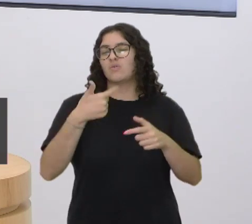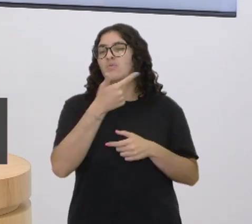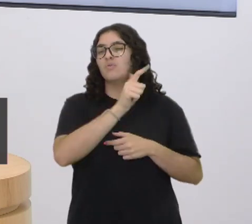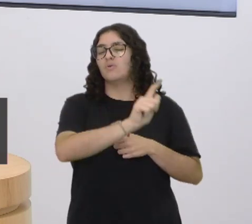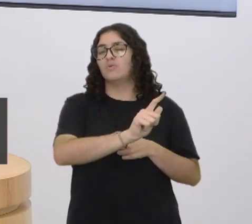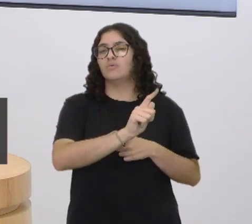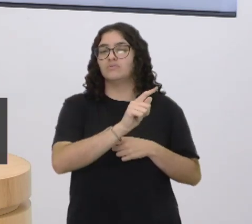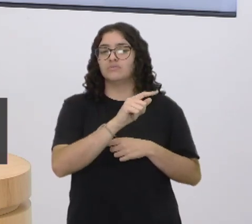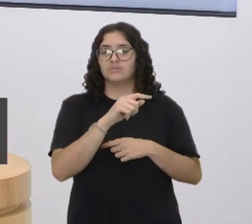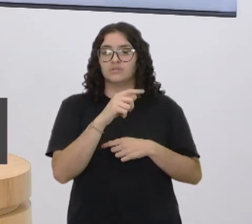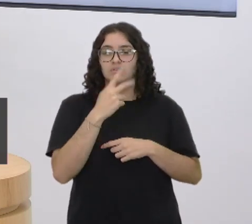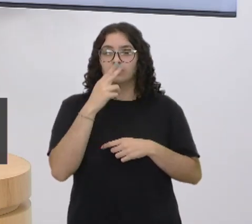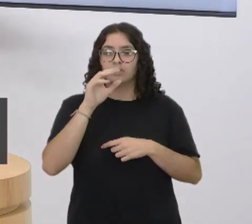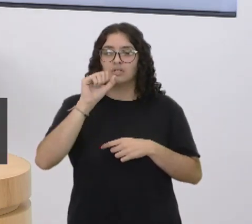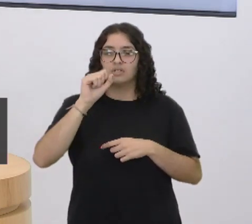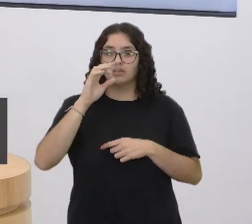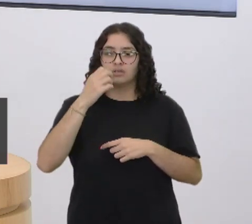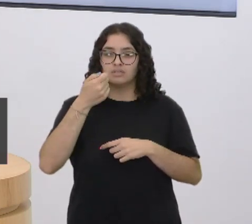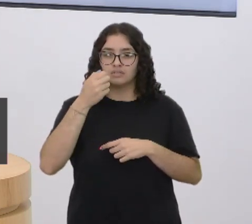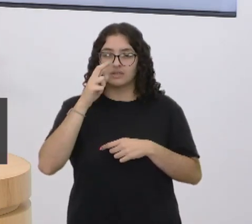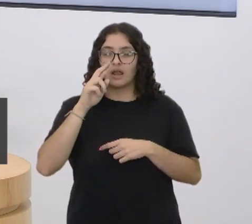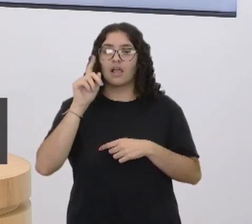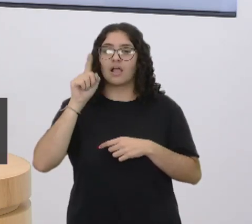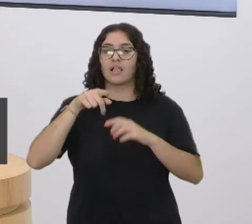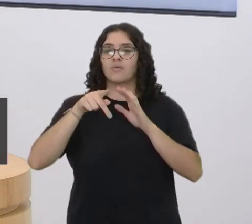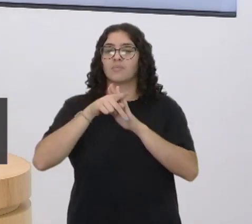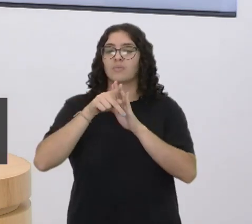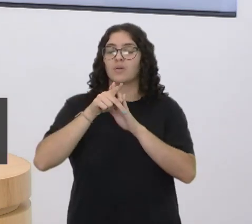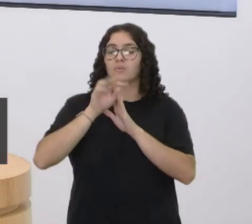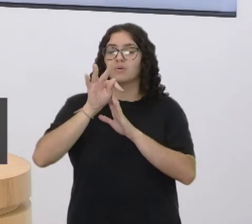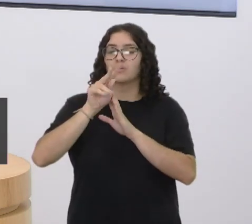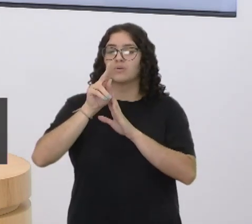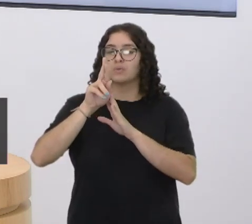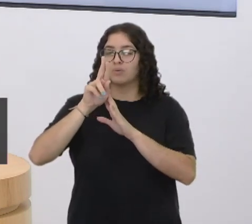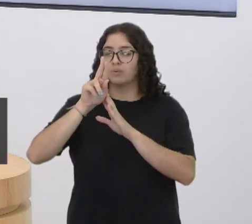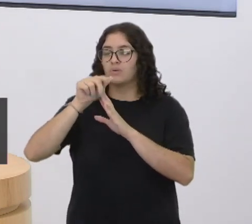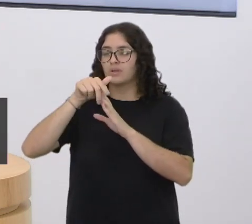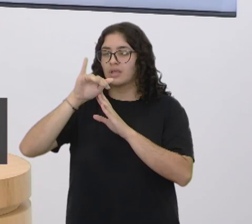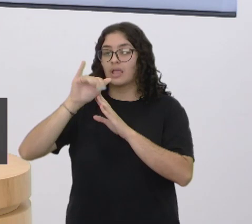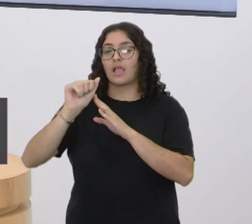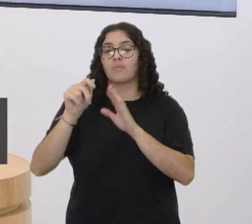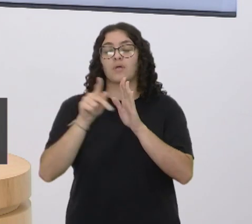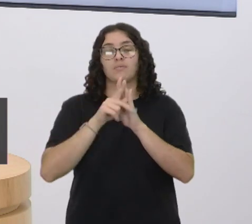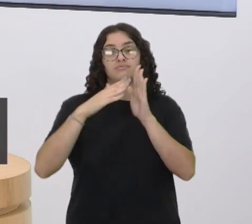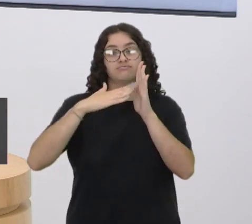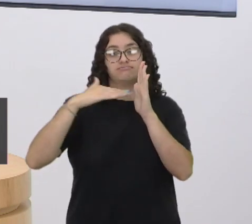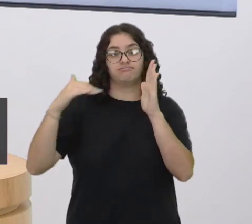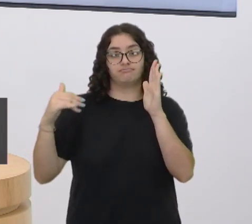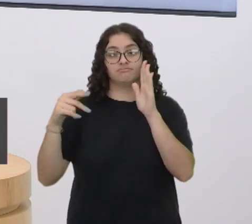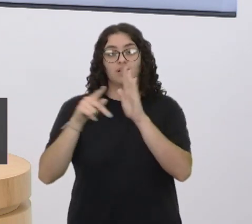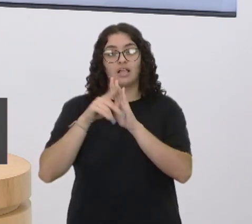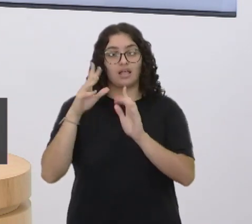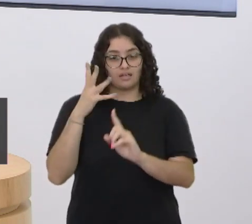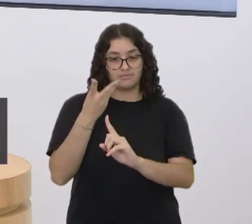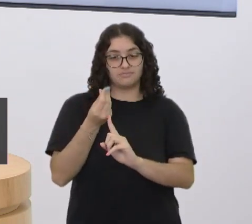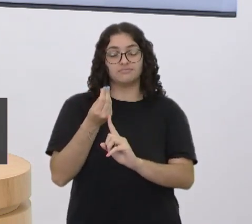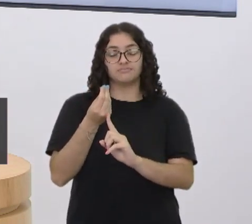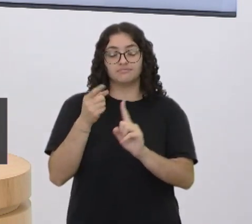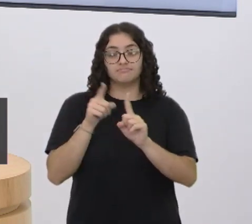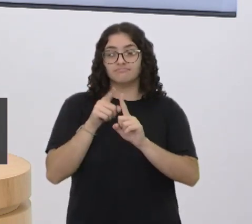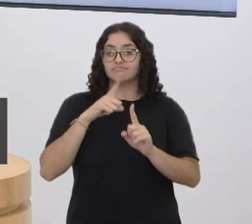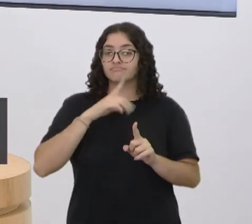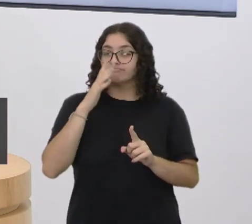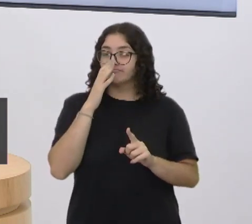do Star Wars que foi gravada na Turquia, então, né, a gente está falando sobre serviços estéticos em nome da arte, né? E